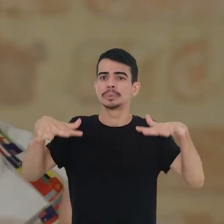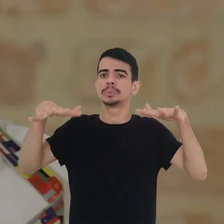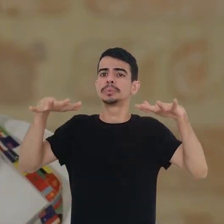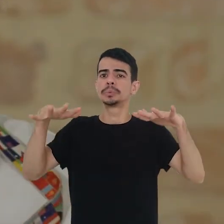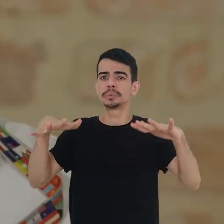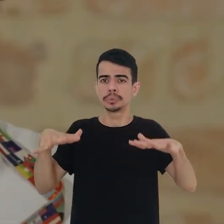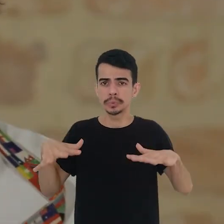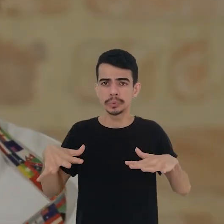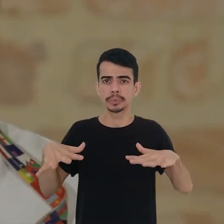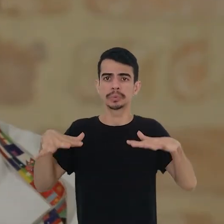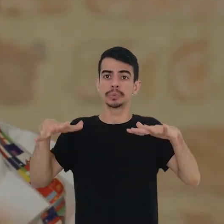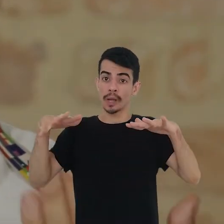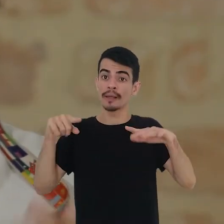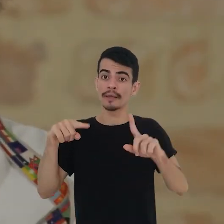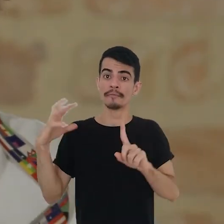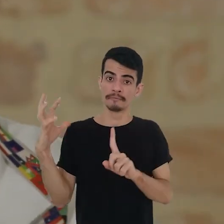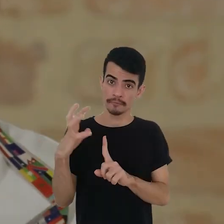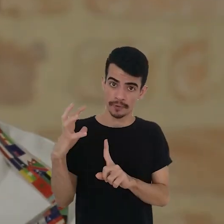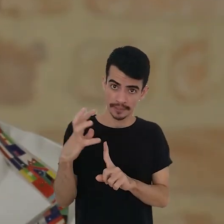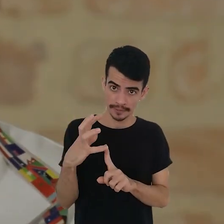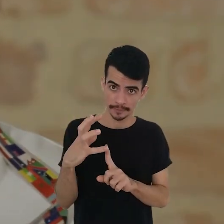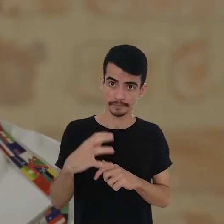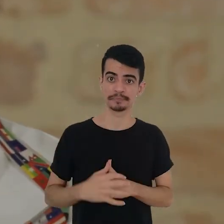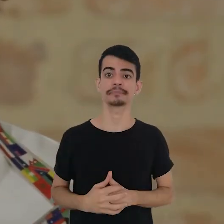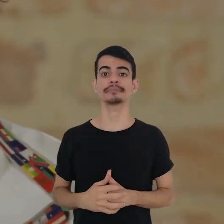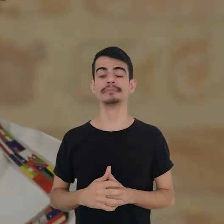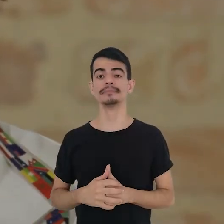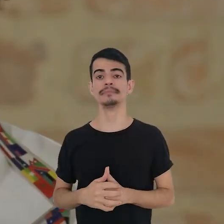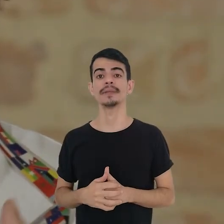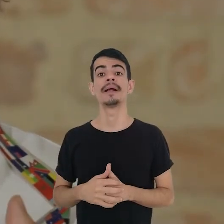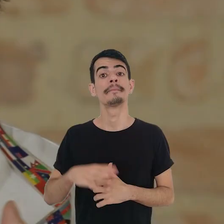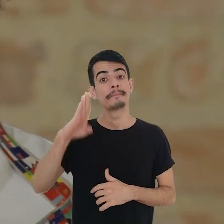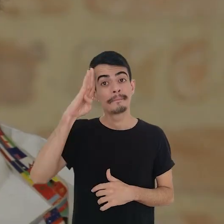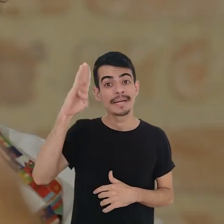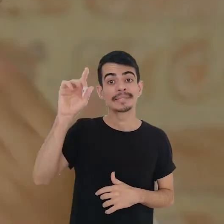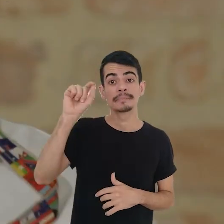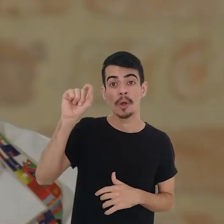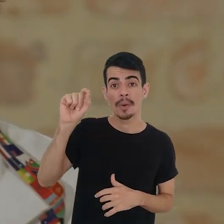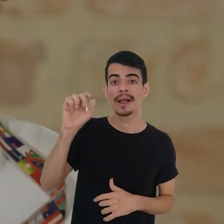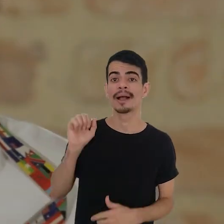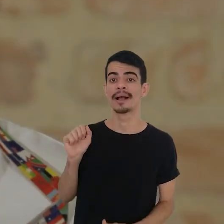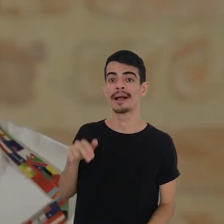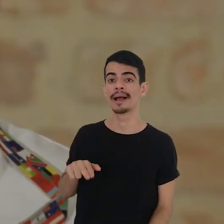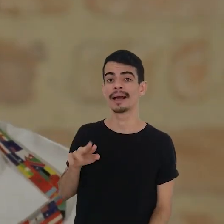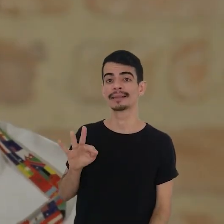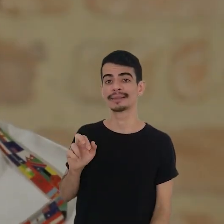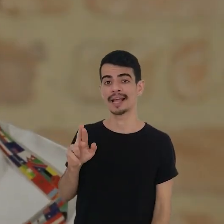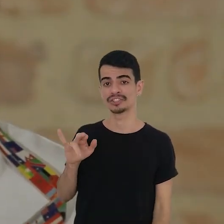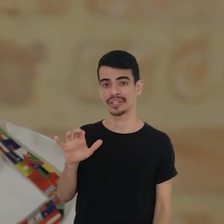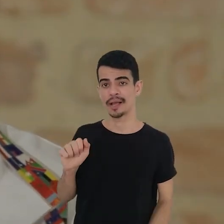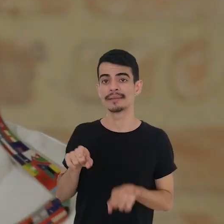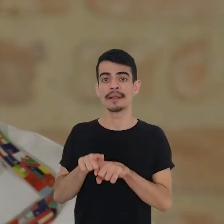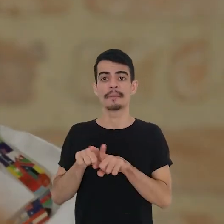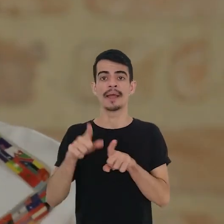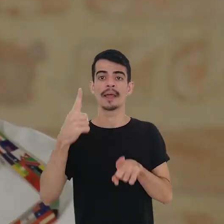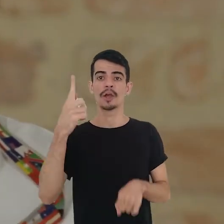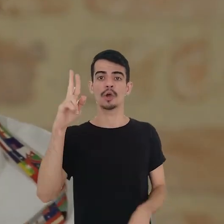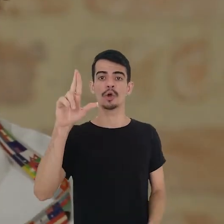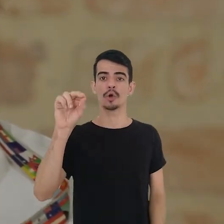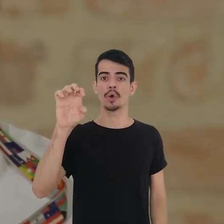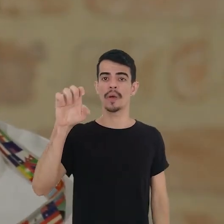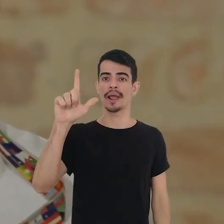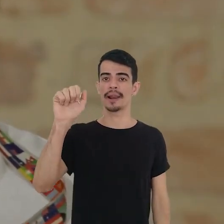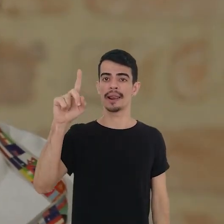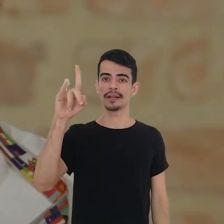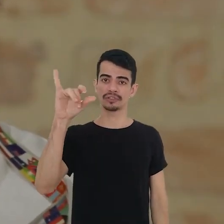variações da elevação do nível do mar, que vai nos afetar no futuro, e a maior fonte dessa variabilidade está na Antártica